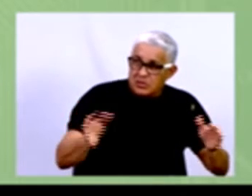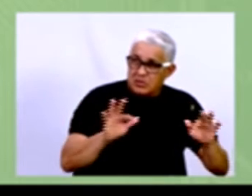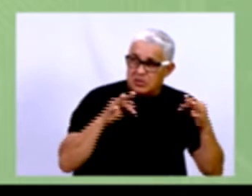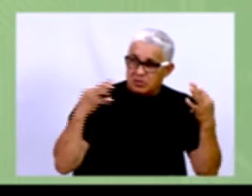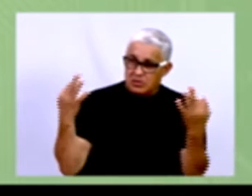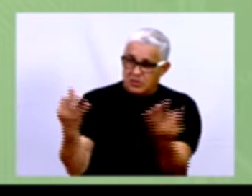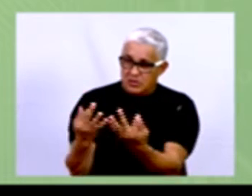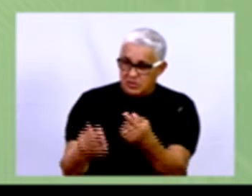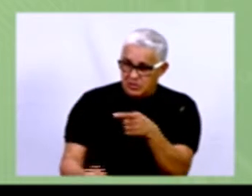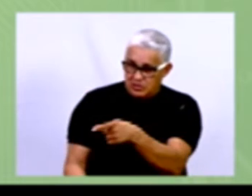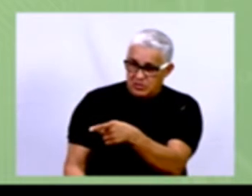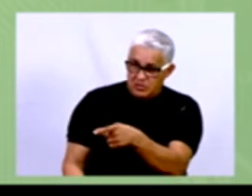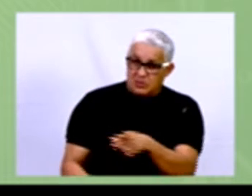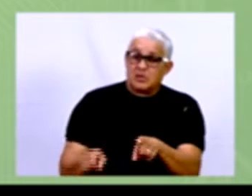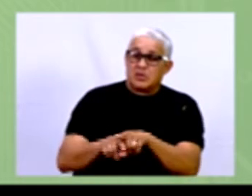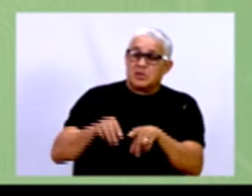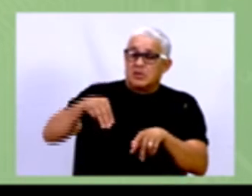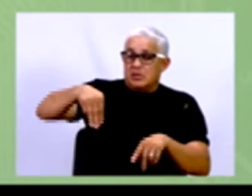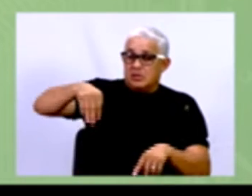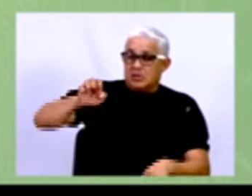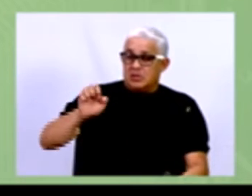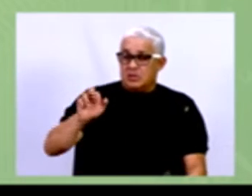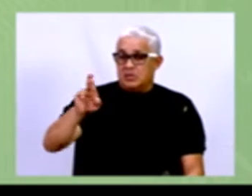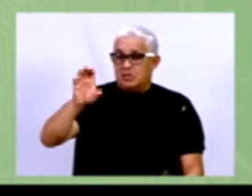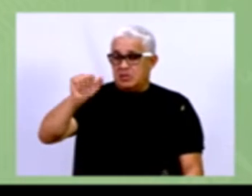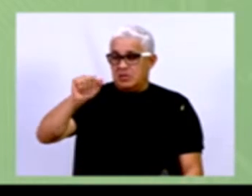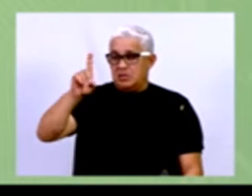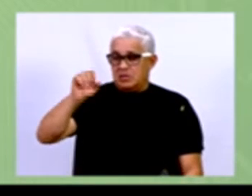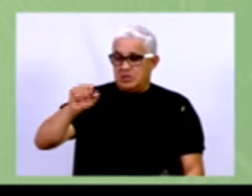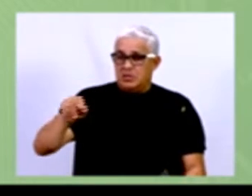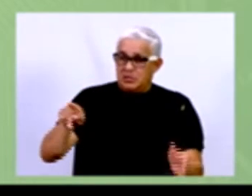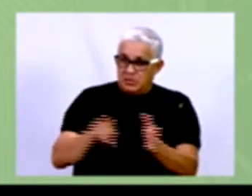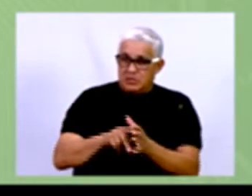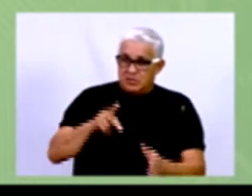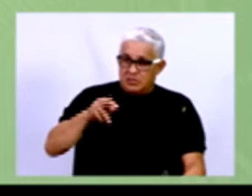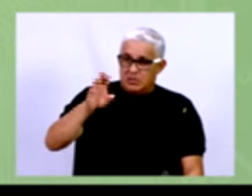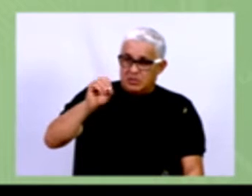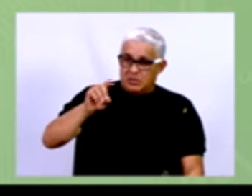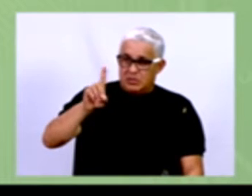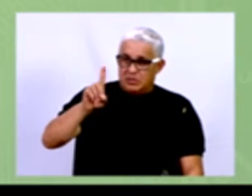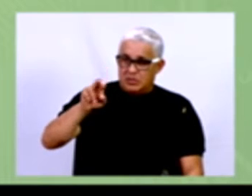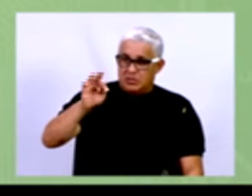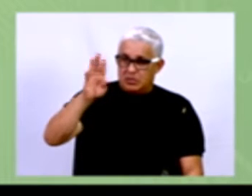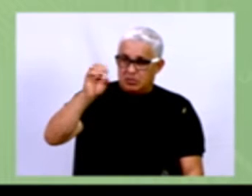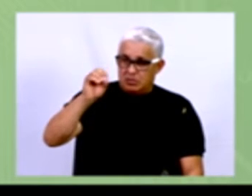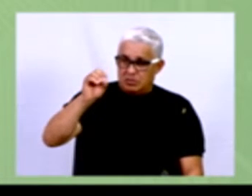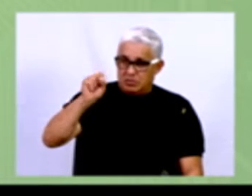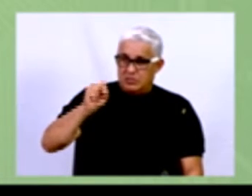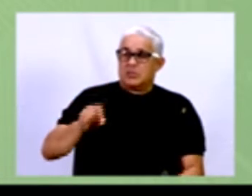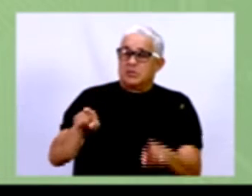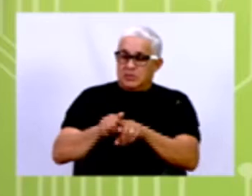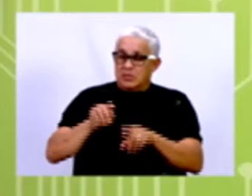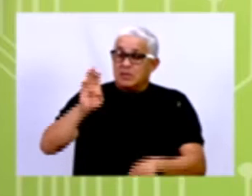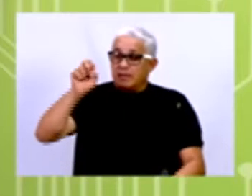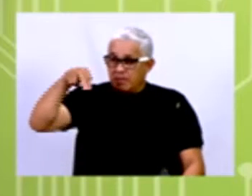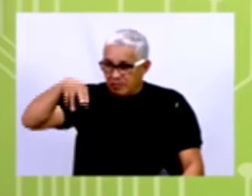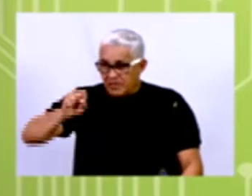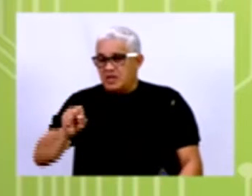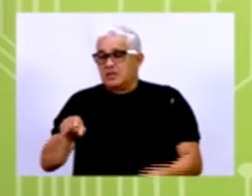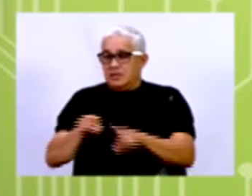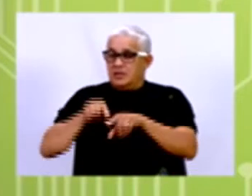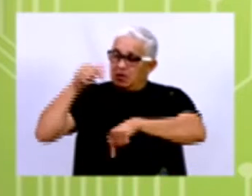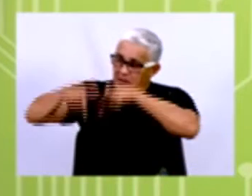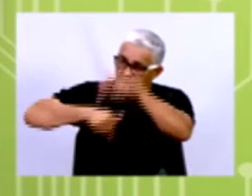famílias, ou melhor, ao mercado de produto, os chamados bens e serviços finais que vão estar